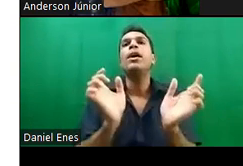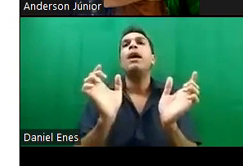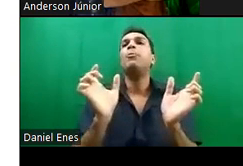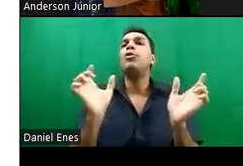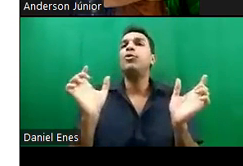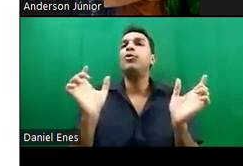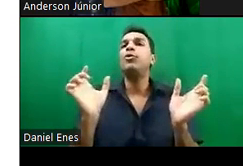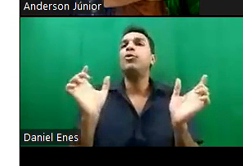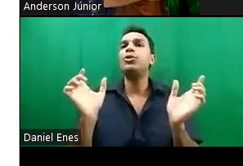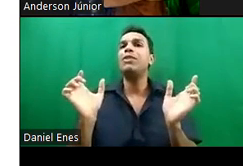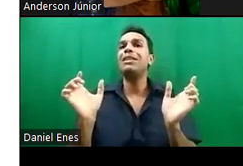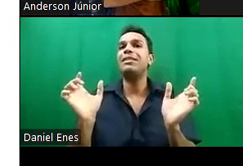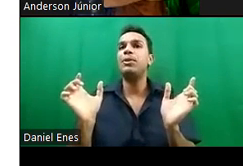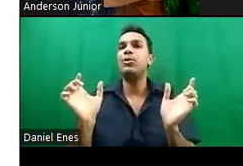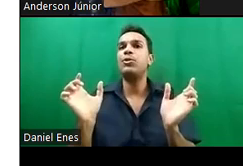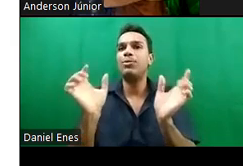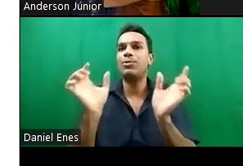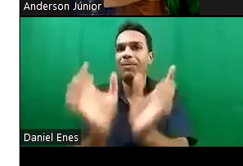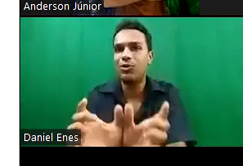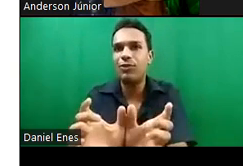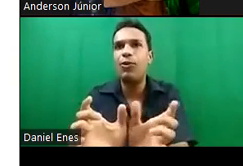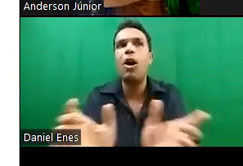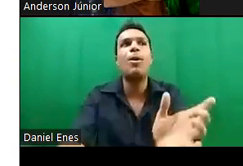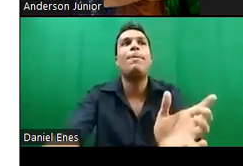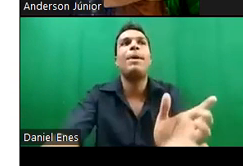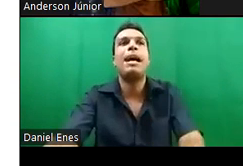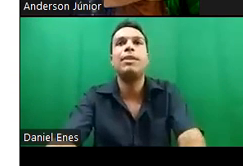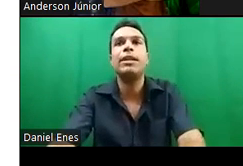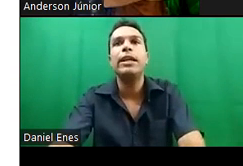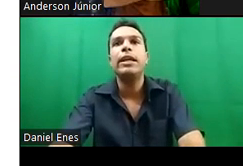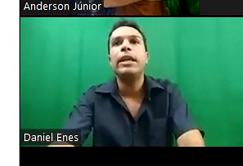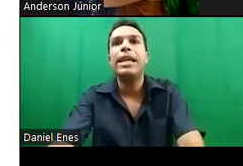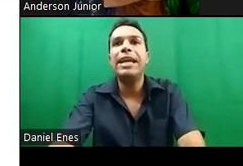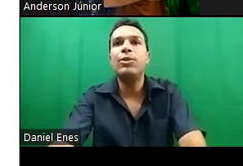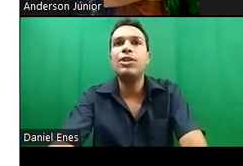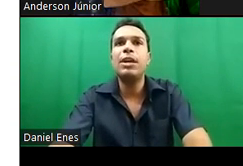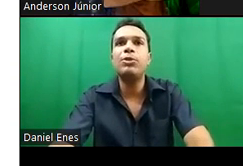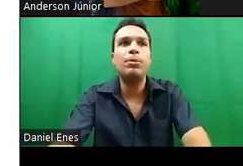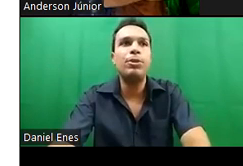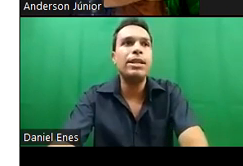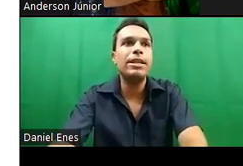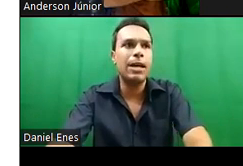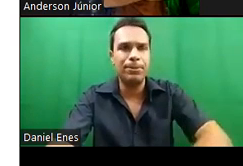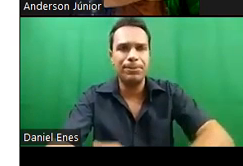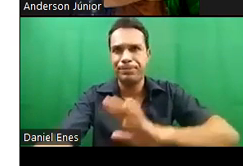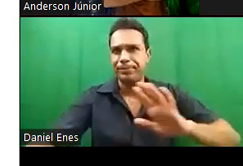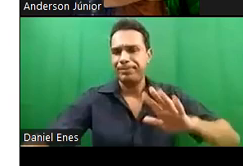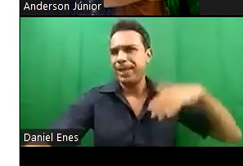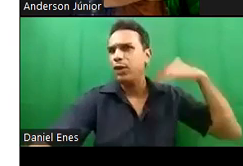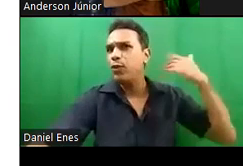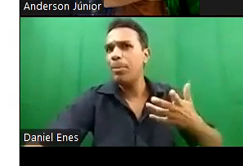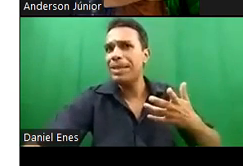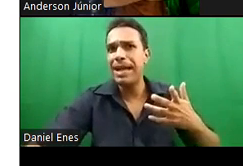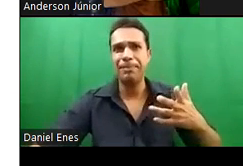som, a morfologia vai se preocupar com os elementos que formam a palavra. E aí nós temos, por exemplo, eu